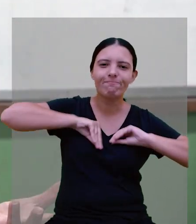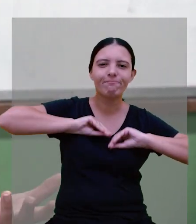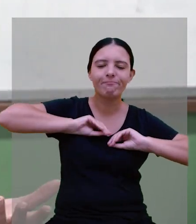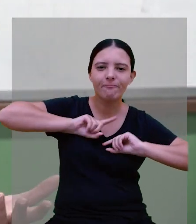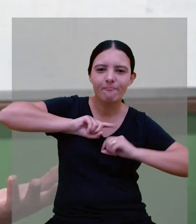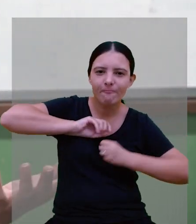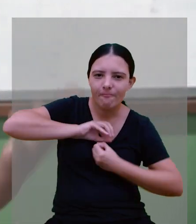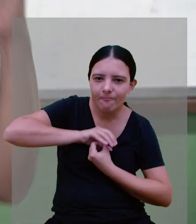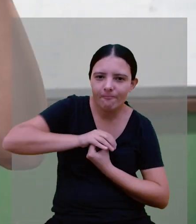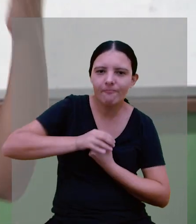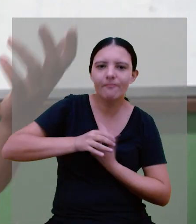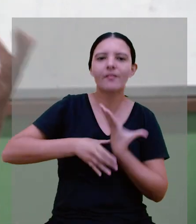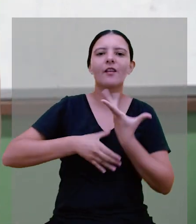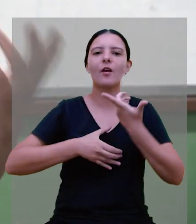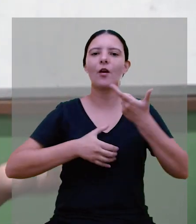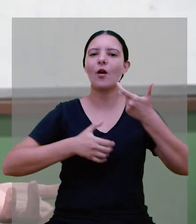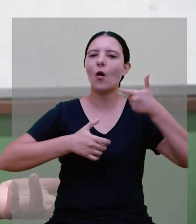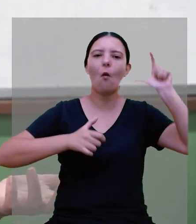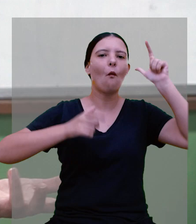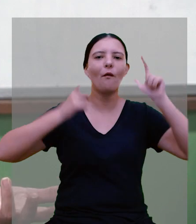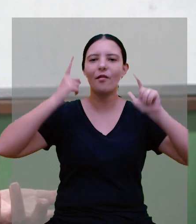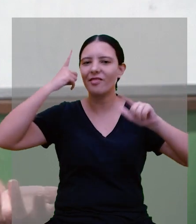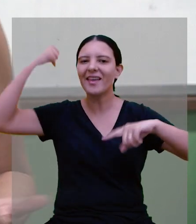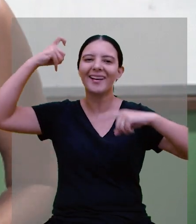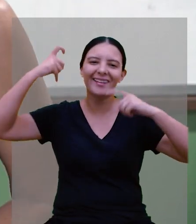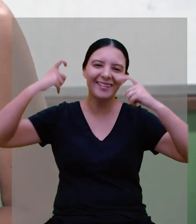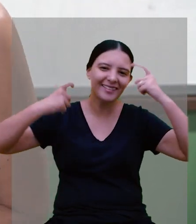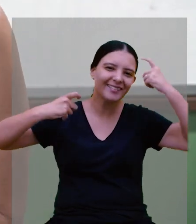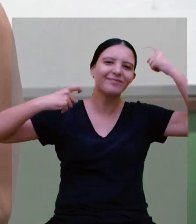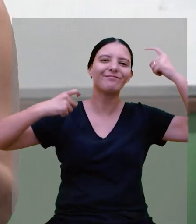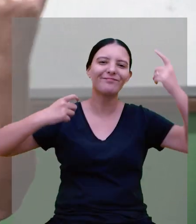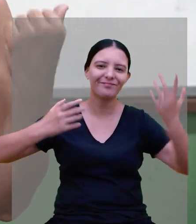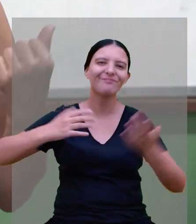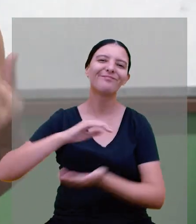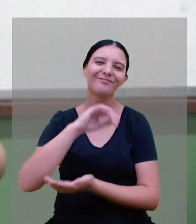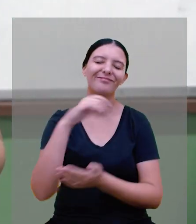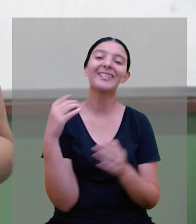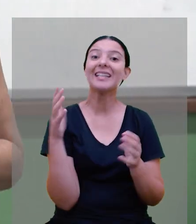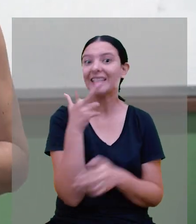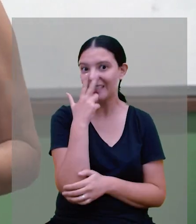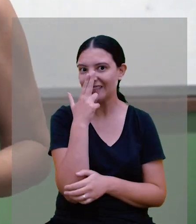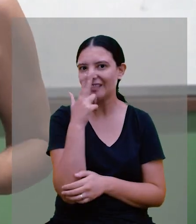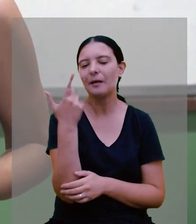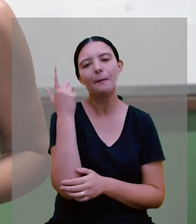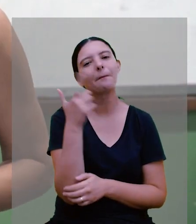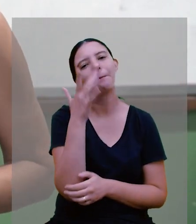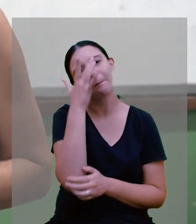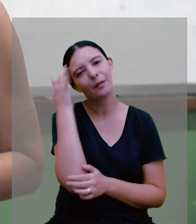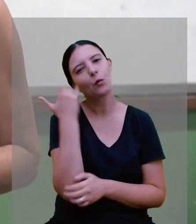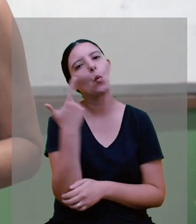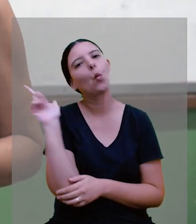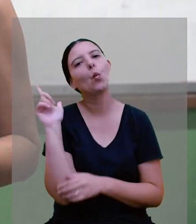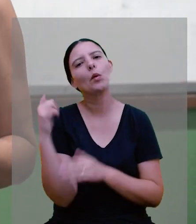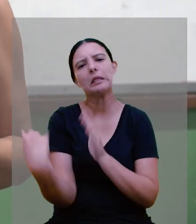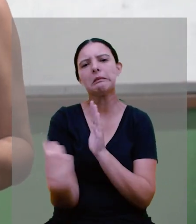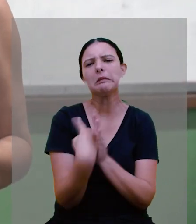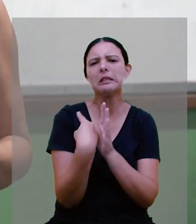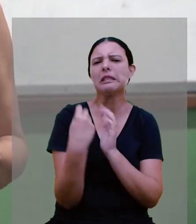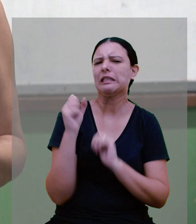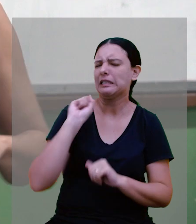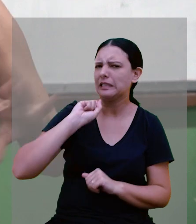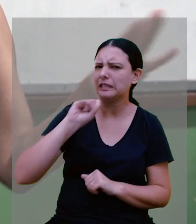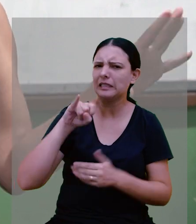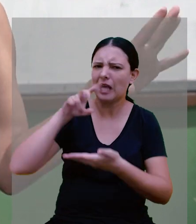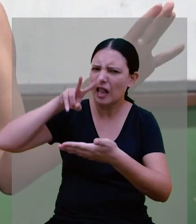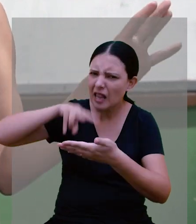aí saísse uma outra coisa, sai uma ideia, sai um pensamento. Eu achei graça que na outra turma a menina perguntou assim, mas e se o que eu estiver